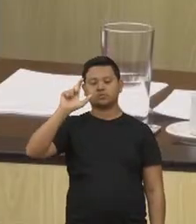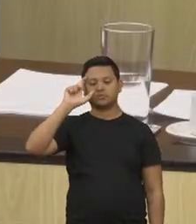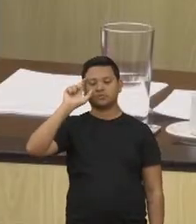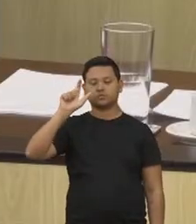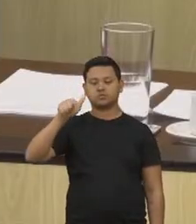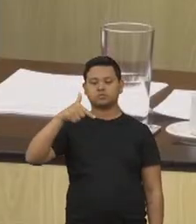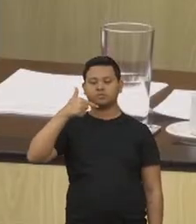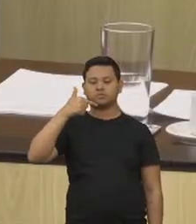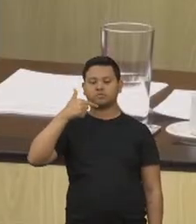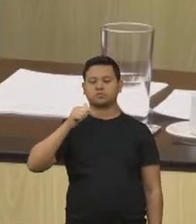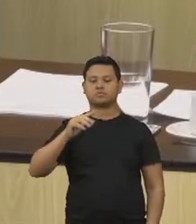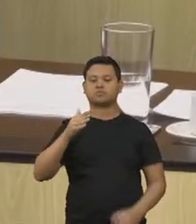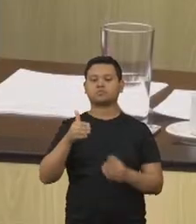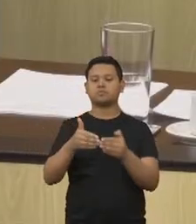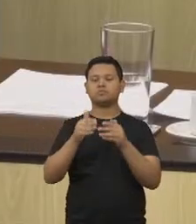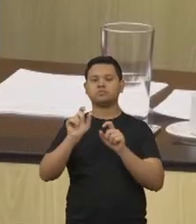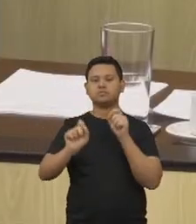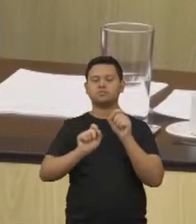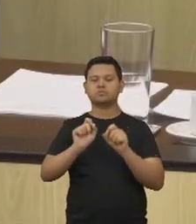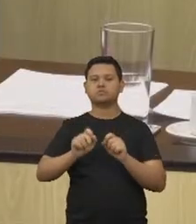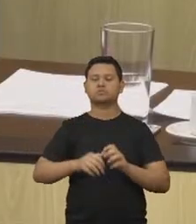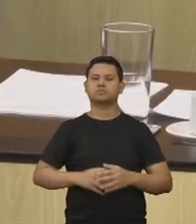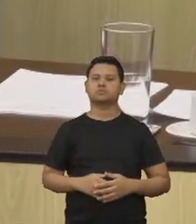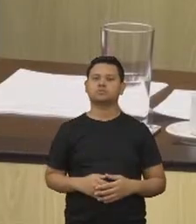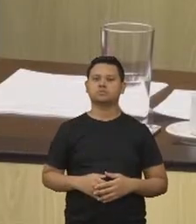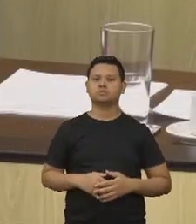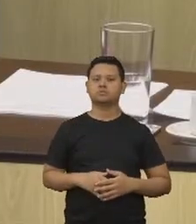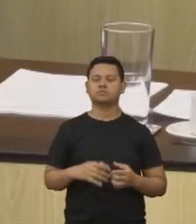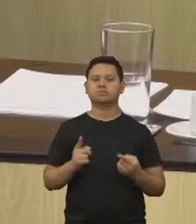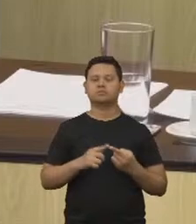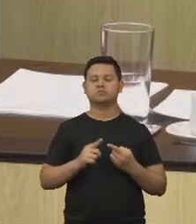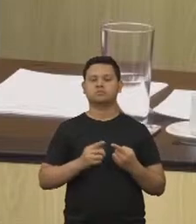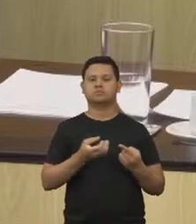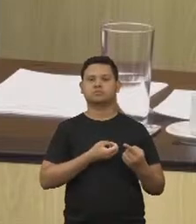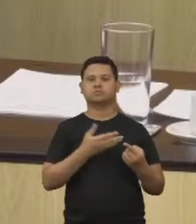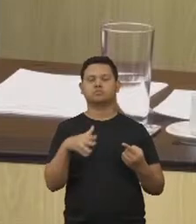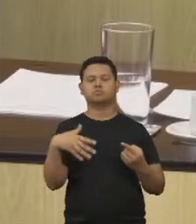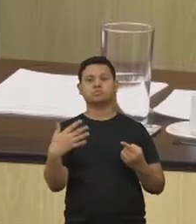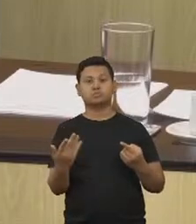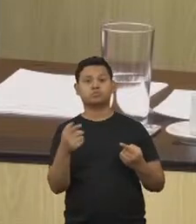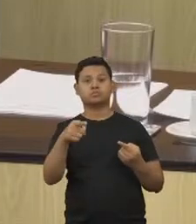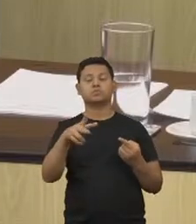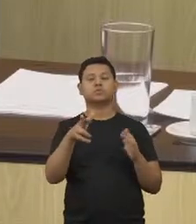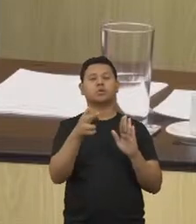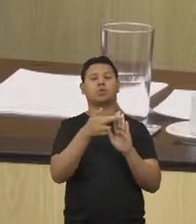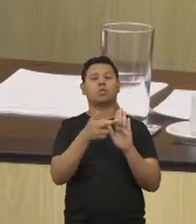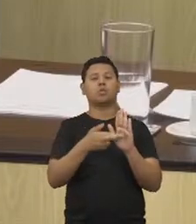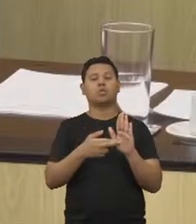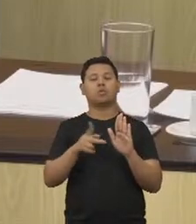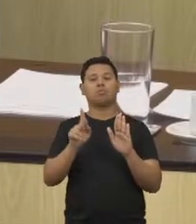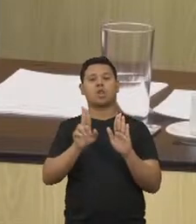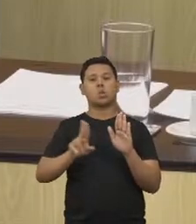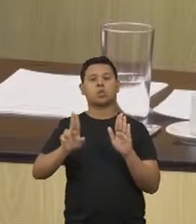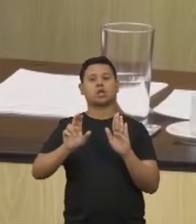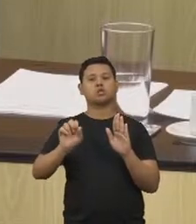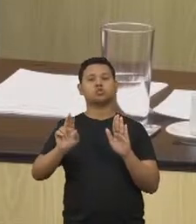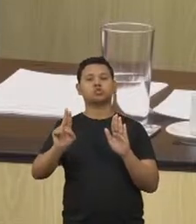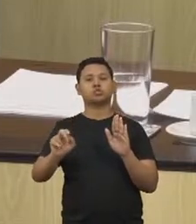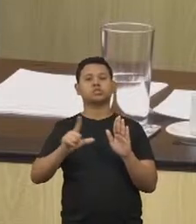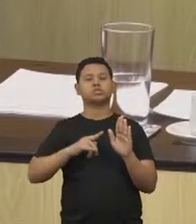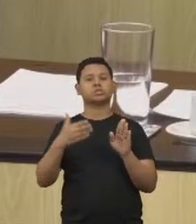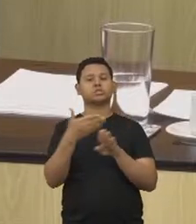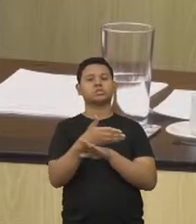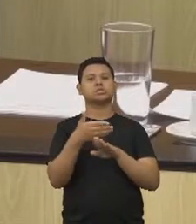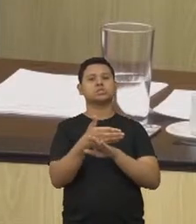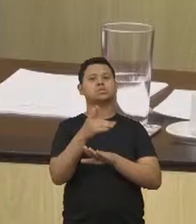Jacareí o seguinte pedido de informações. 1. Quais são os requisitos para o usuário do SUS ter